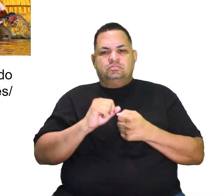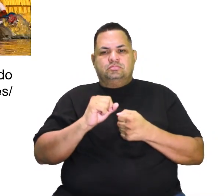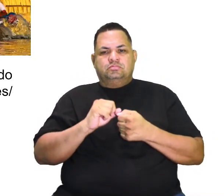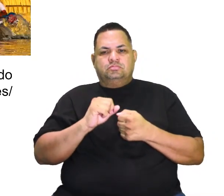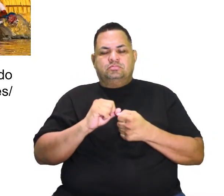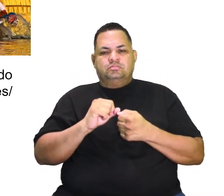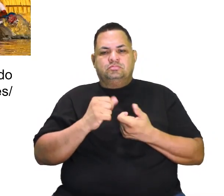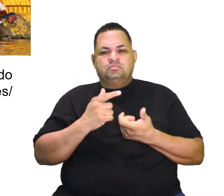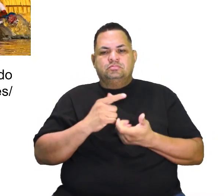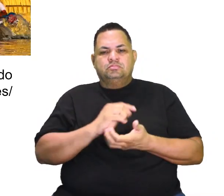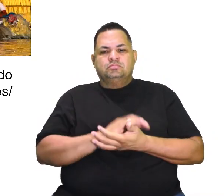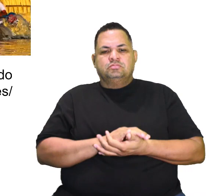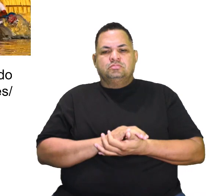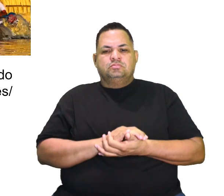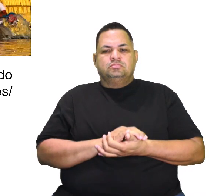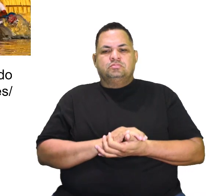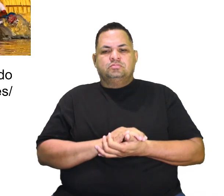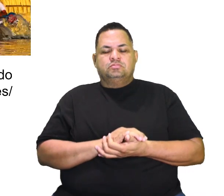fazendo, que é chamado de...